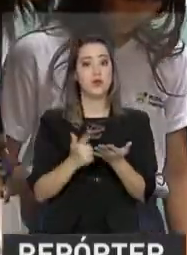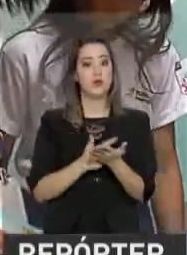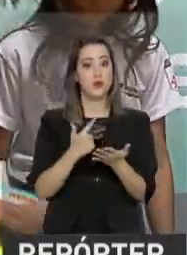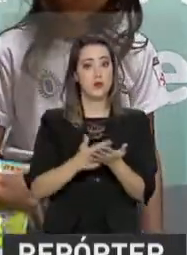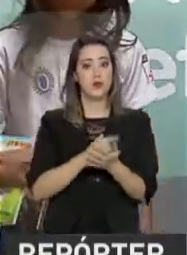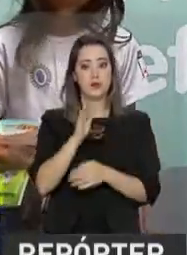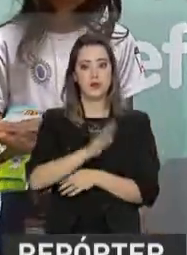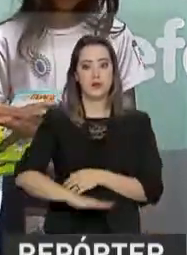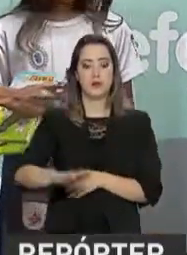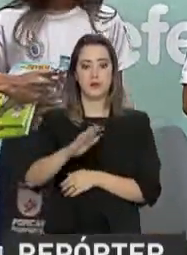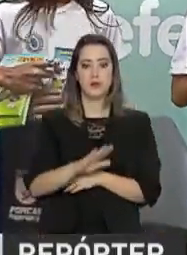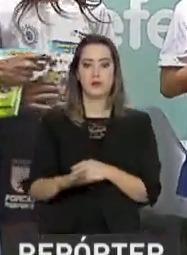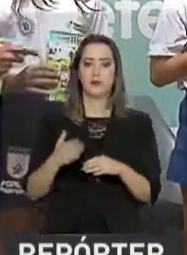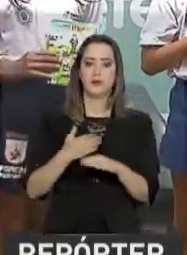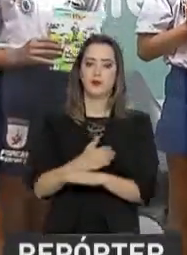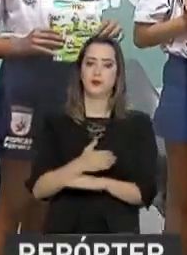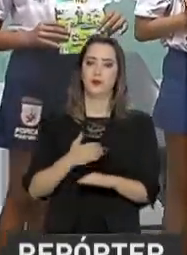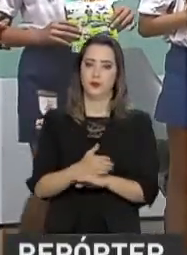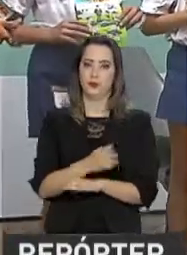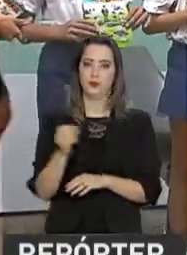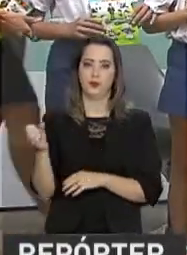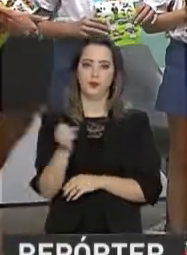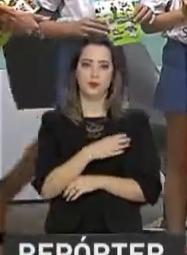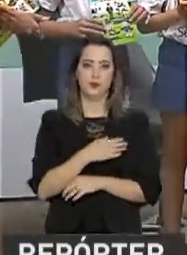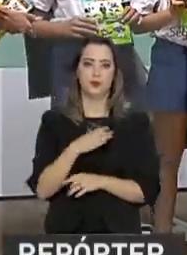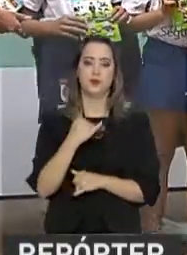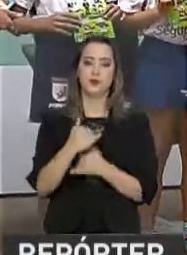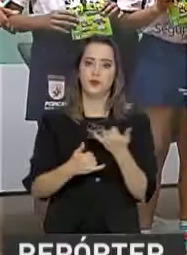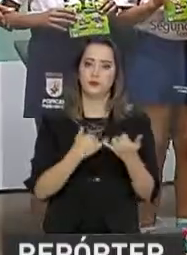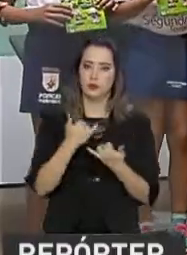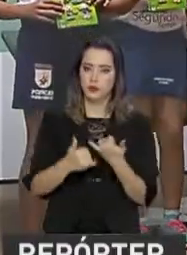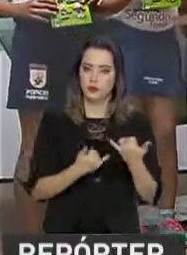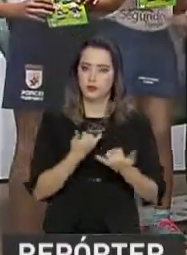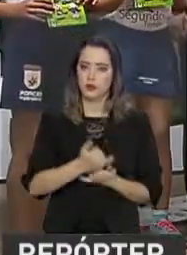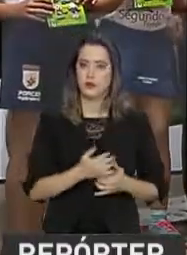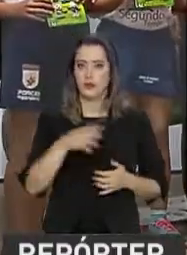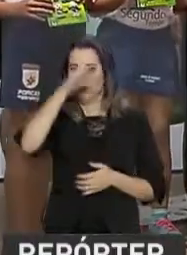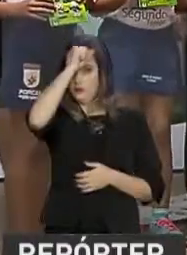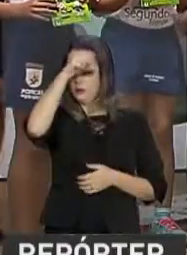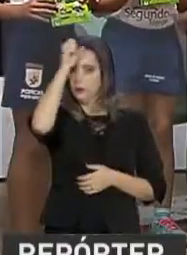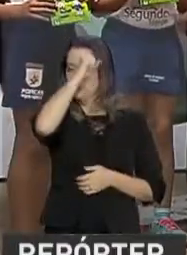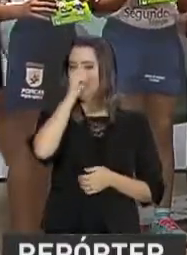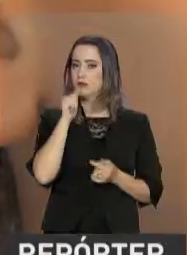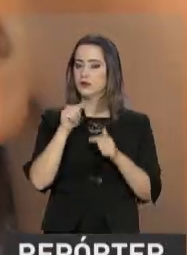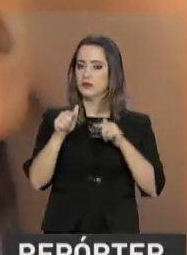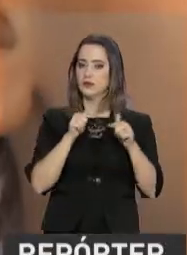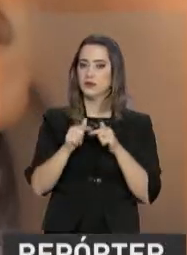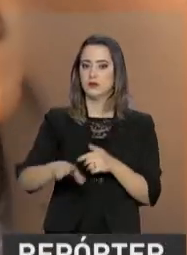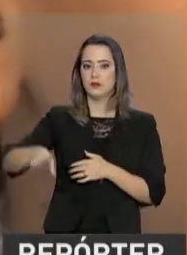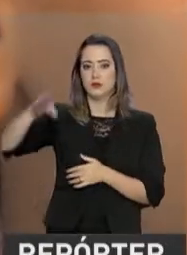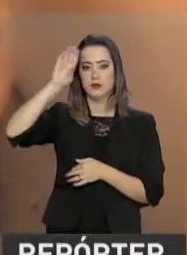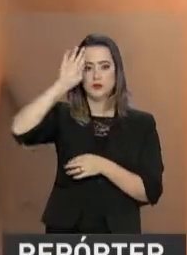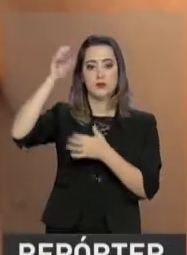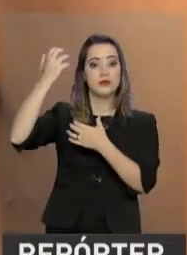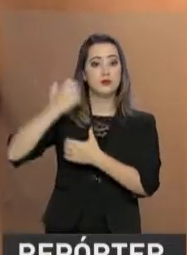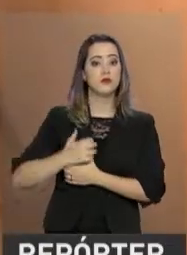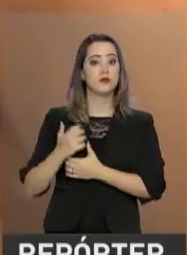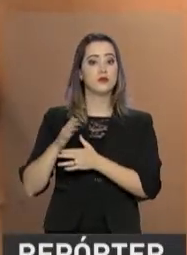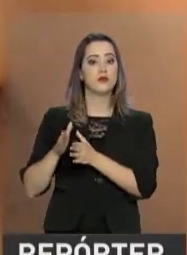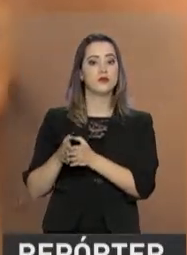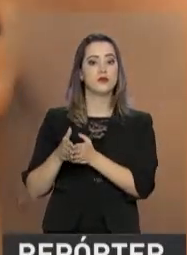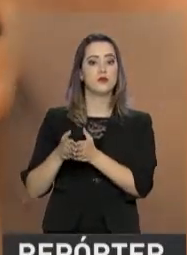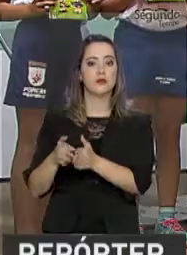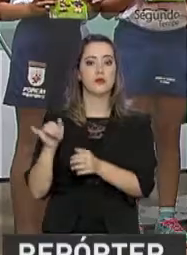aprendem sobre a função da marinha do exército e da aeronáutica além de conhecerem os equipamentos utilizados pelos